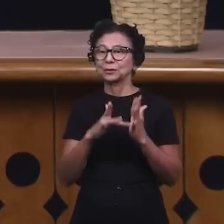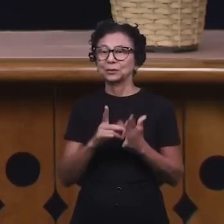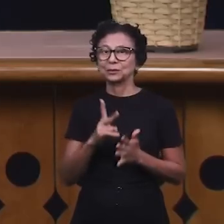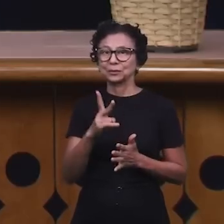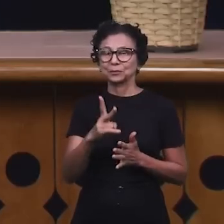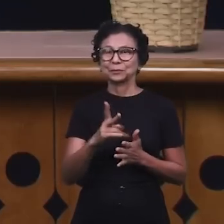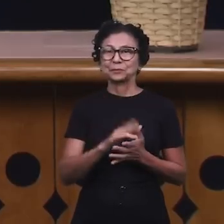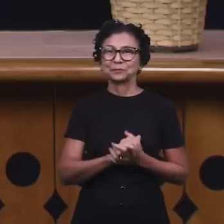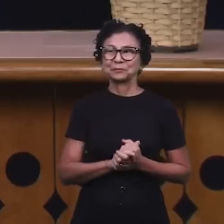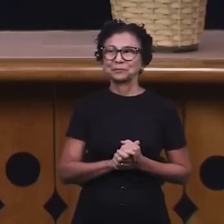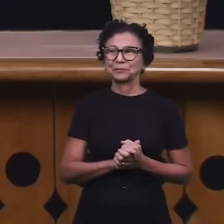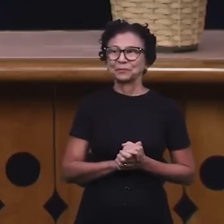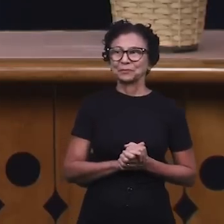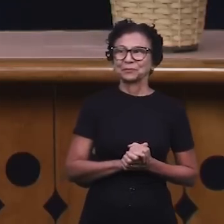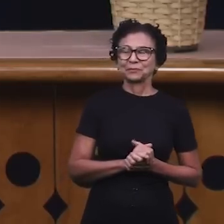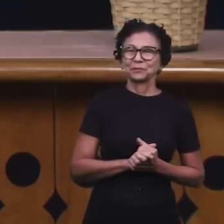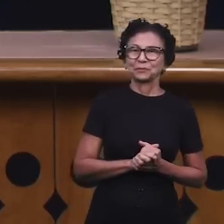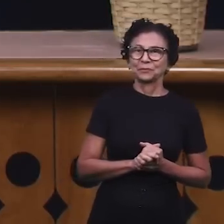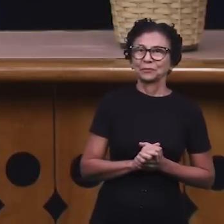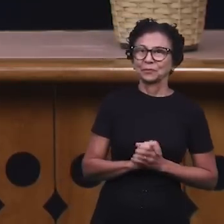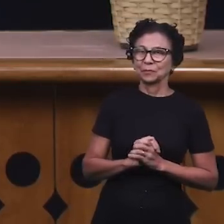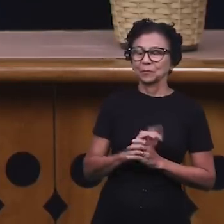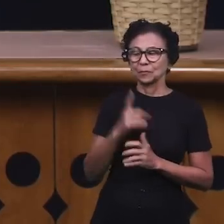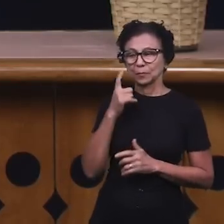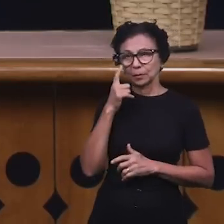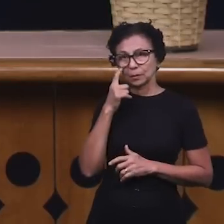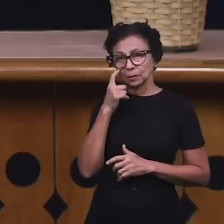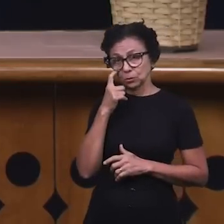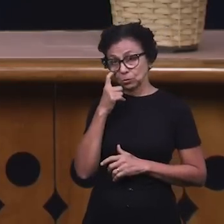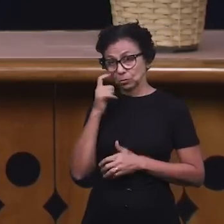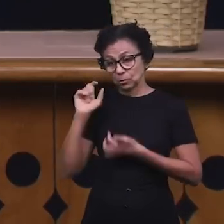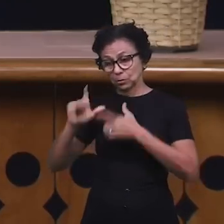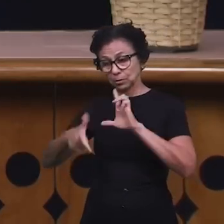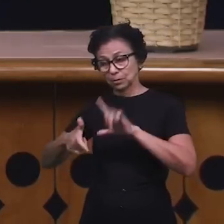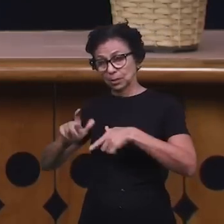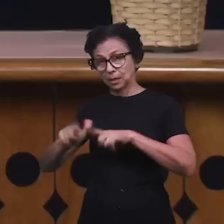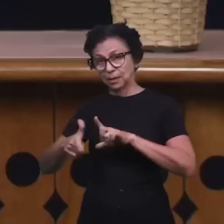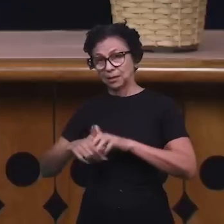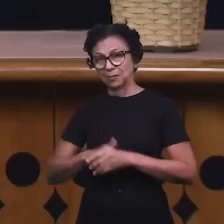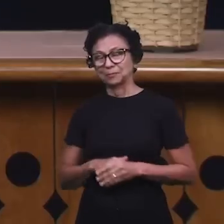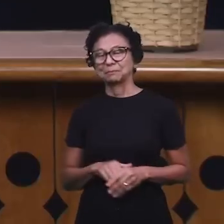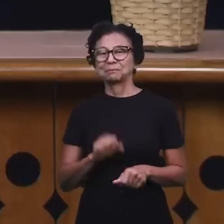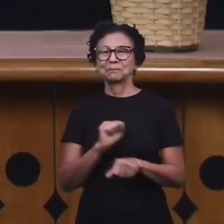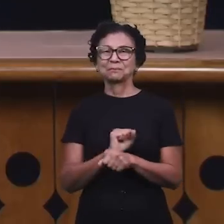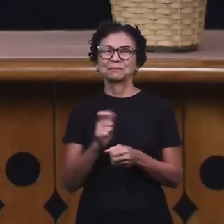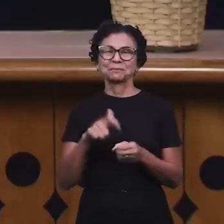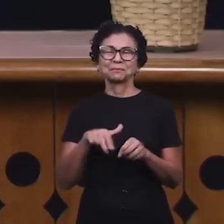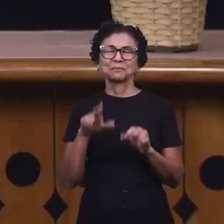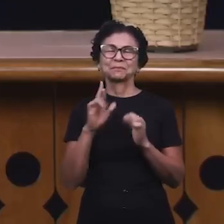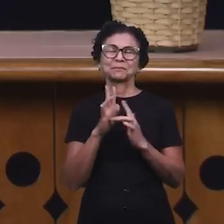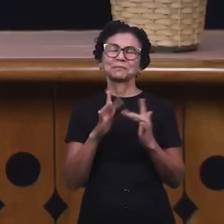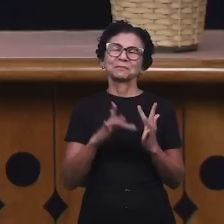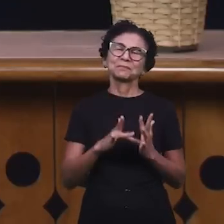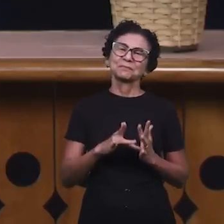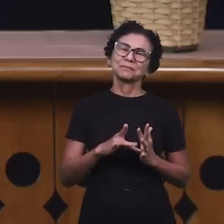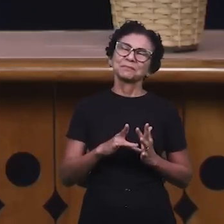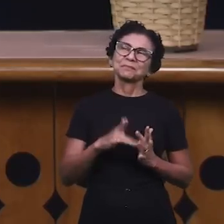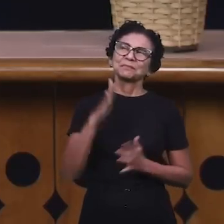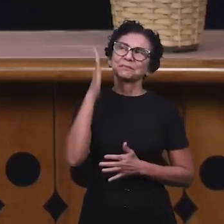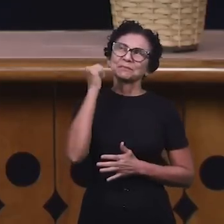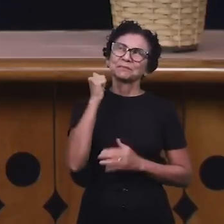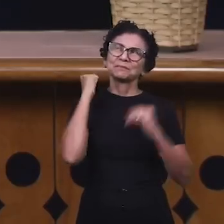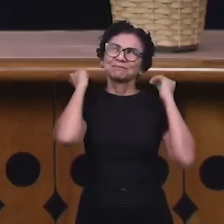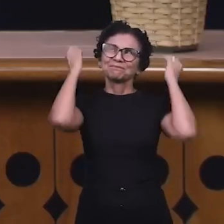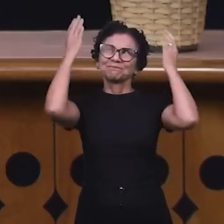Continuemos acompanhando, de olho em Israel, que é o nosso relógio do tempo profético, aguardando a volta de Jesus, sabendo que o